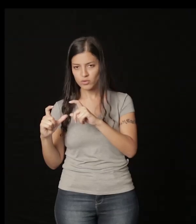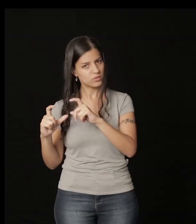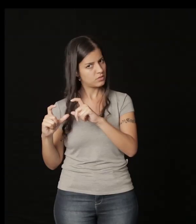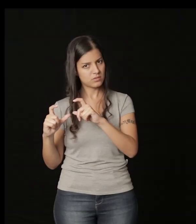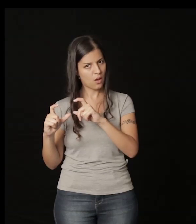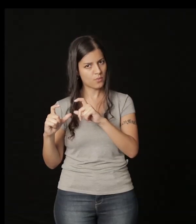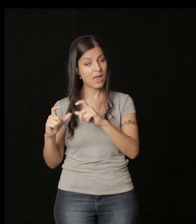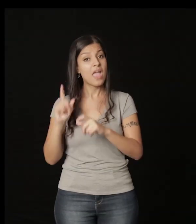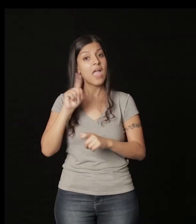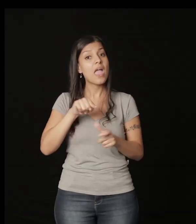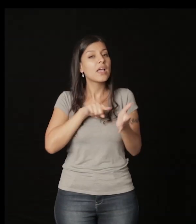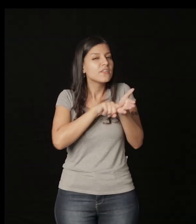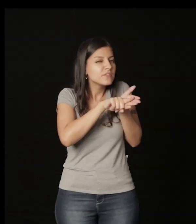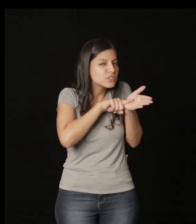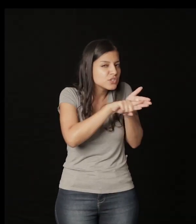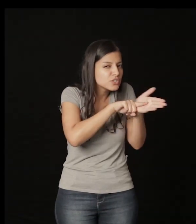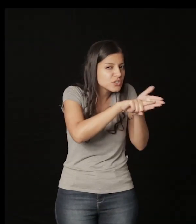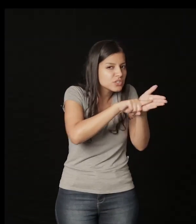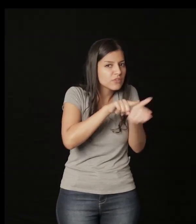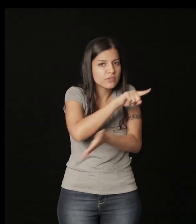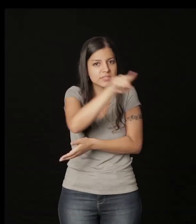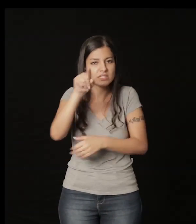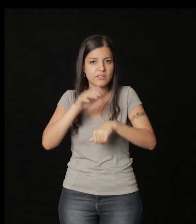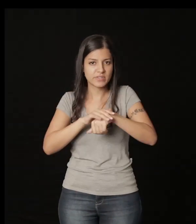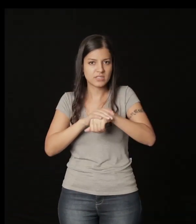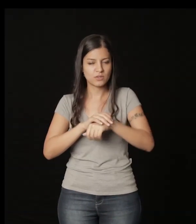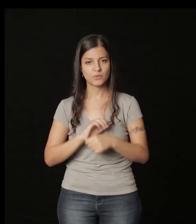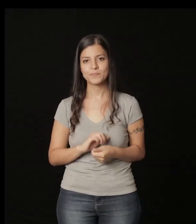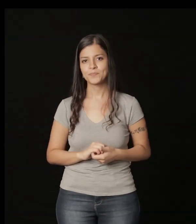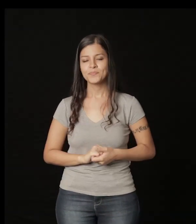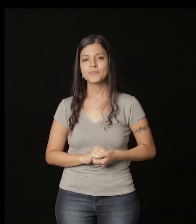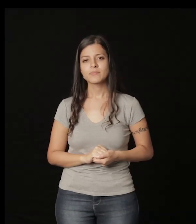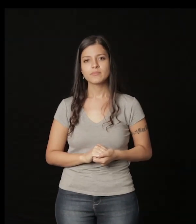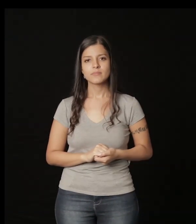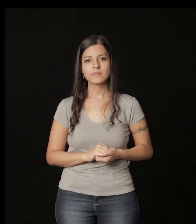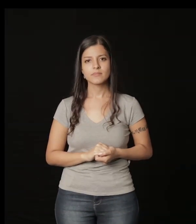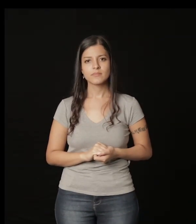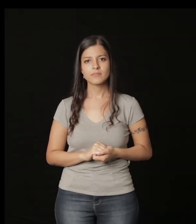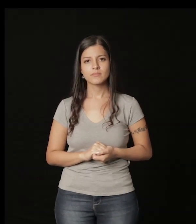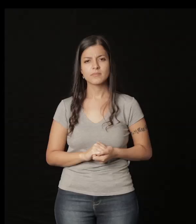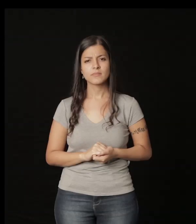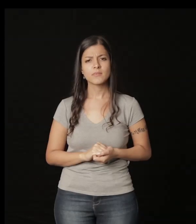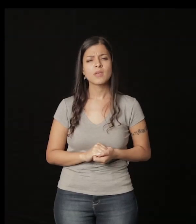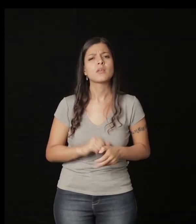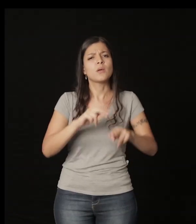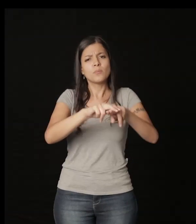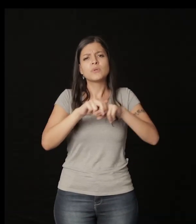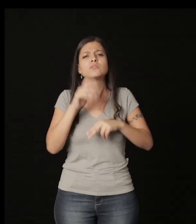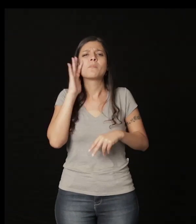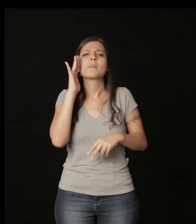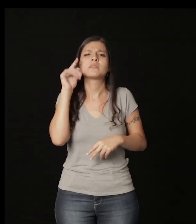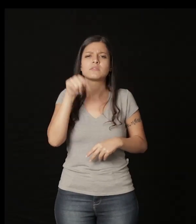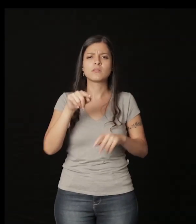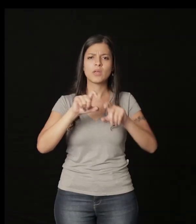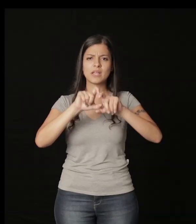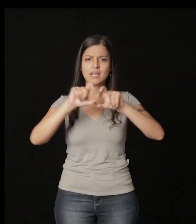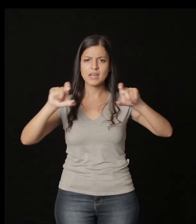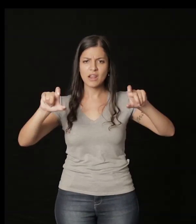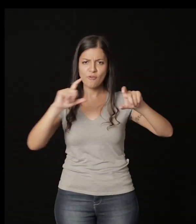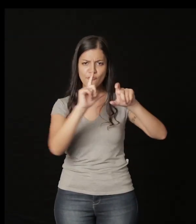uma verdade que tem a ver com uma investigação que vocês fazem. Então, pensando nesse sentido, eu fico